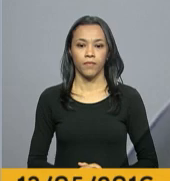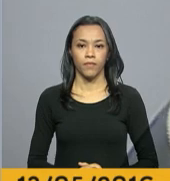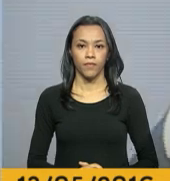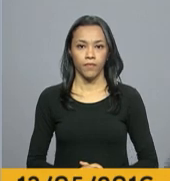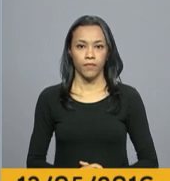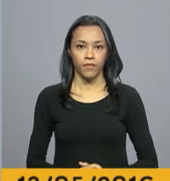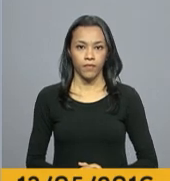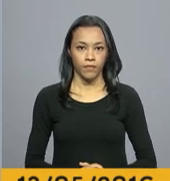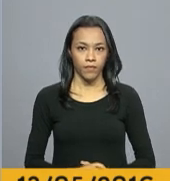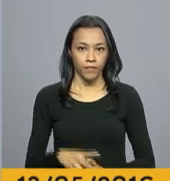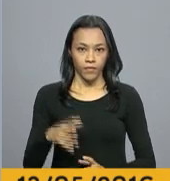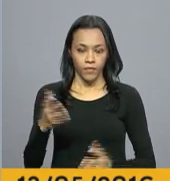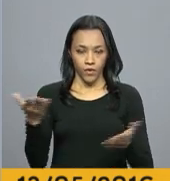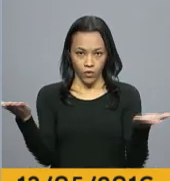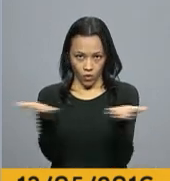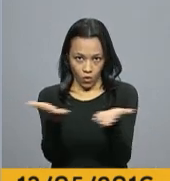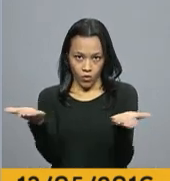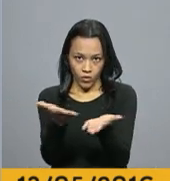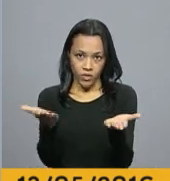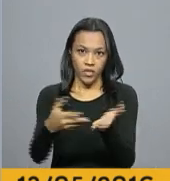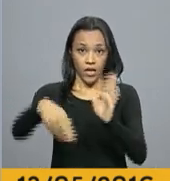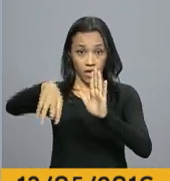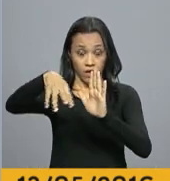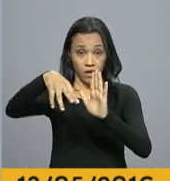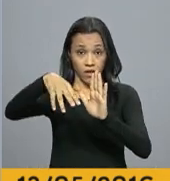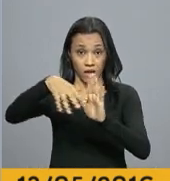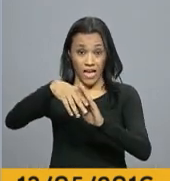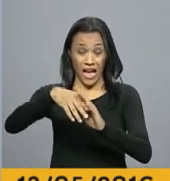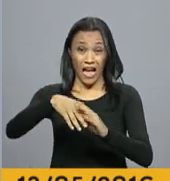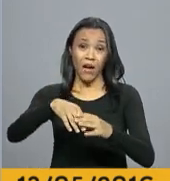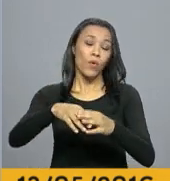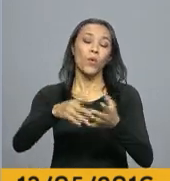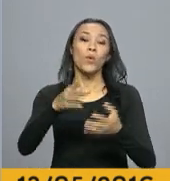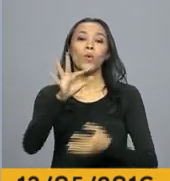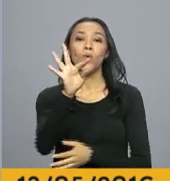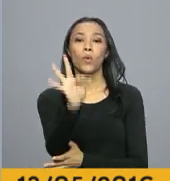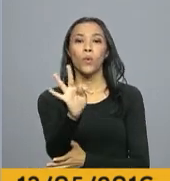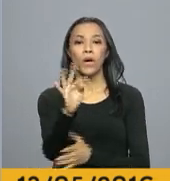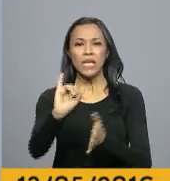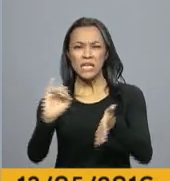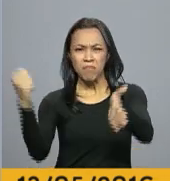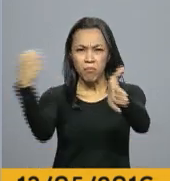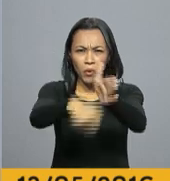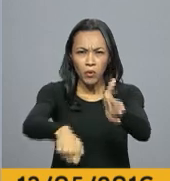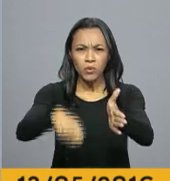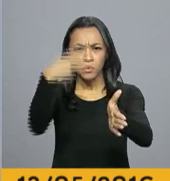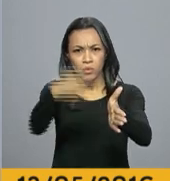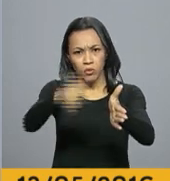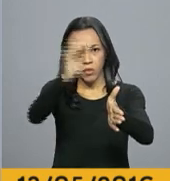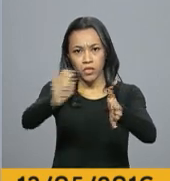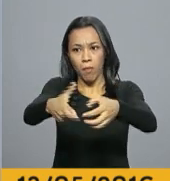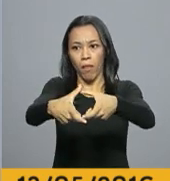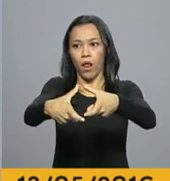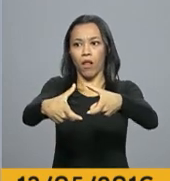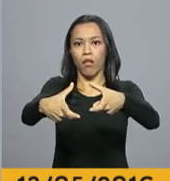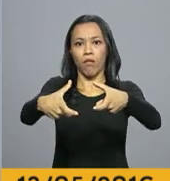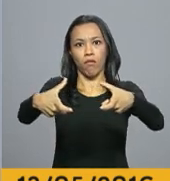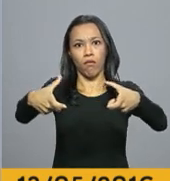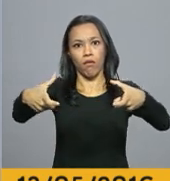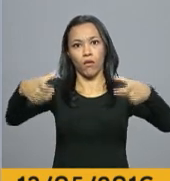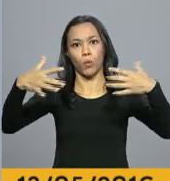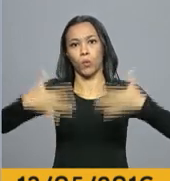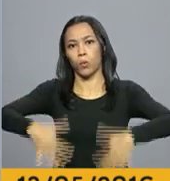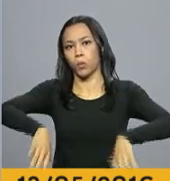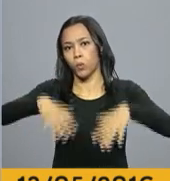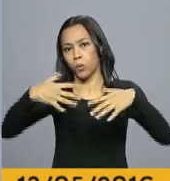o nível tributário hoje do Brasil é elevado para que a economia Volte volte a crescer de forma sustentável